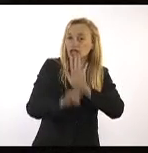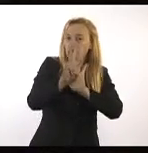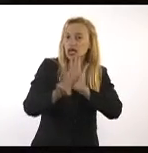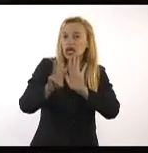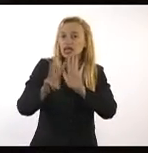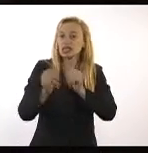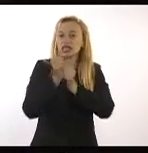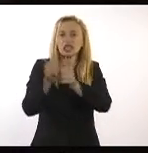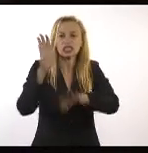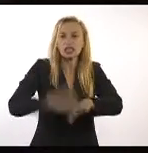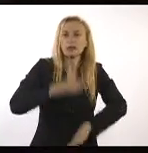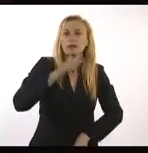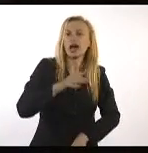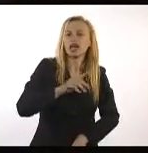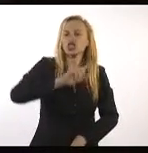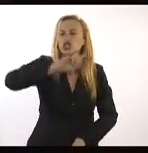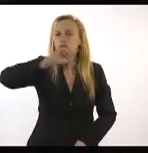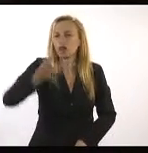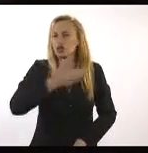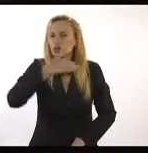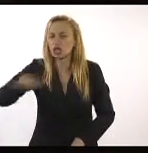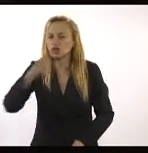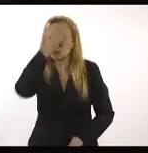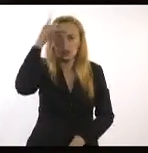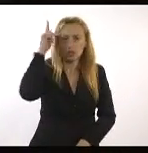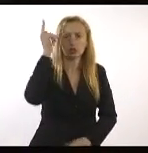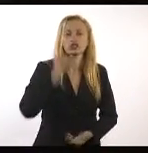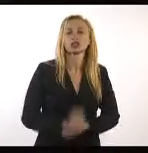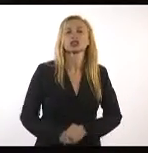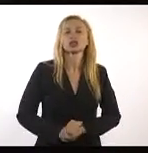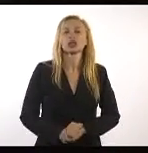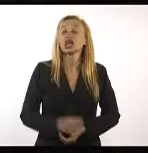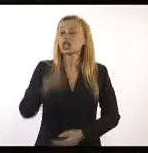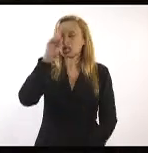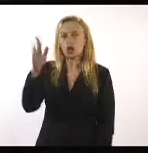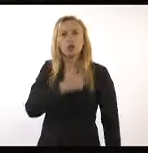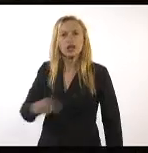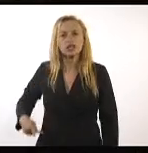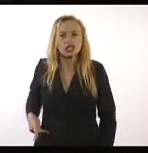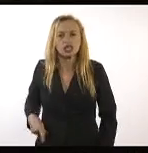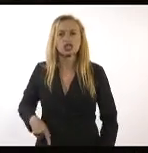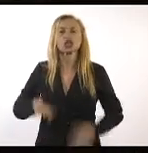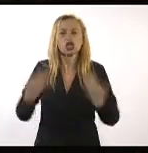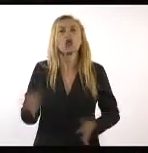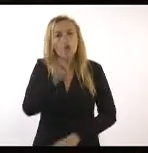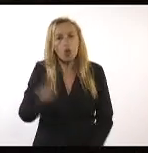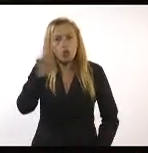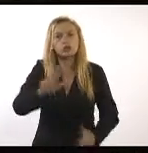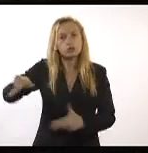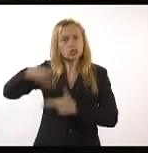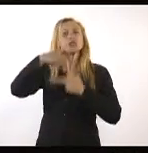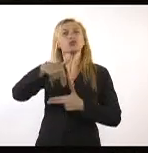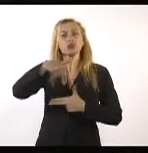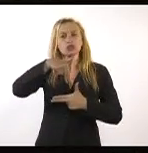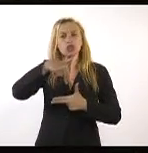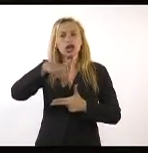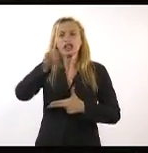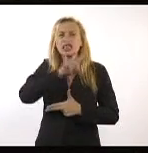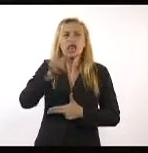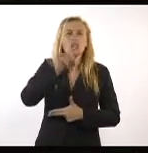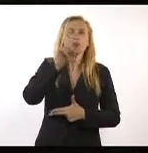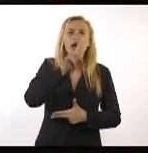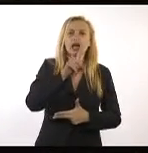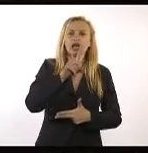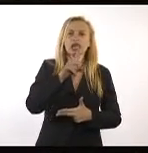por mais de meio milhão de pessoas senhor presidente então eu uso este púlpito não